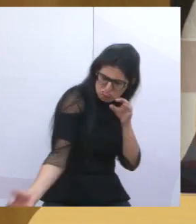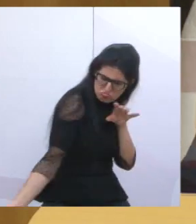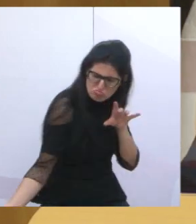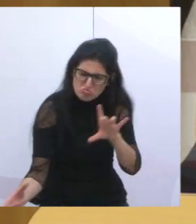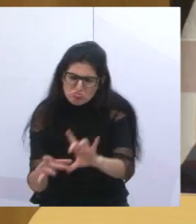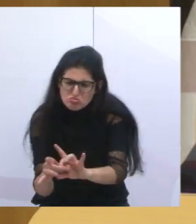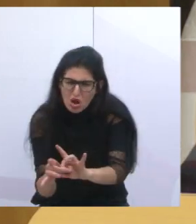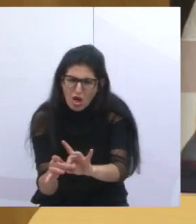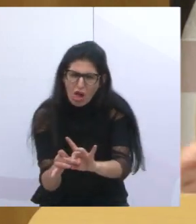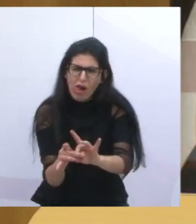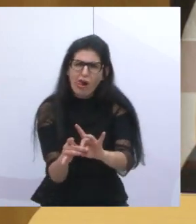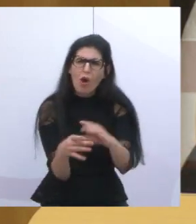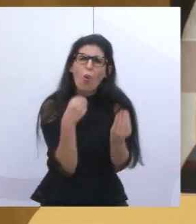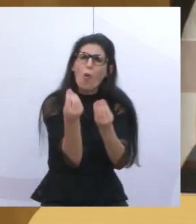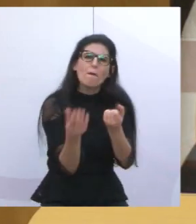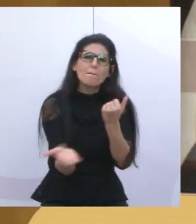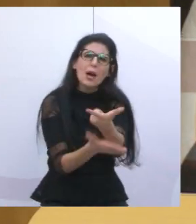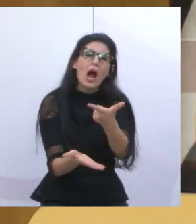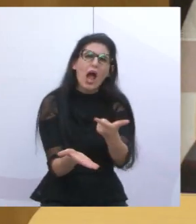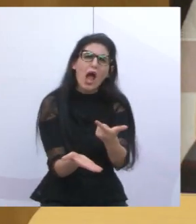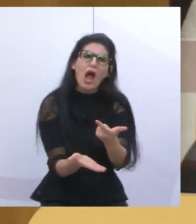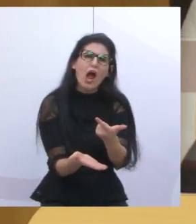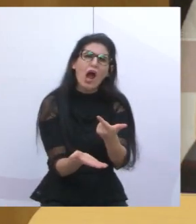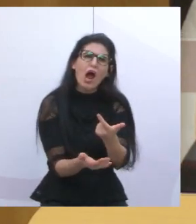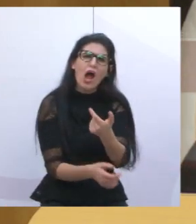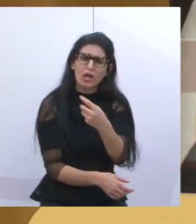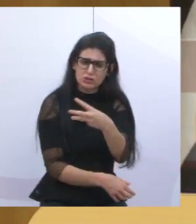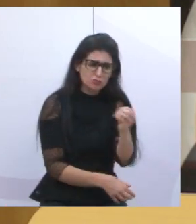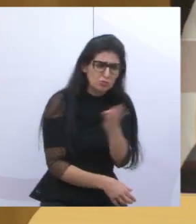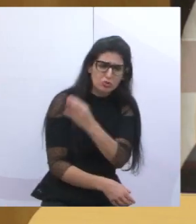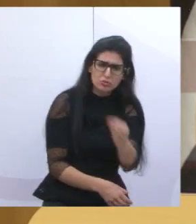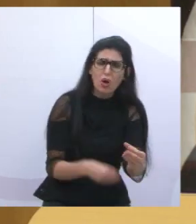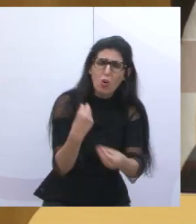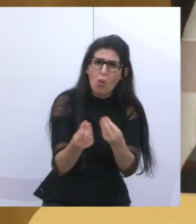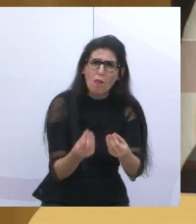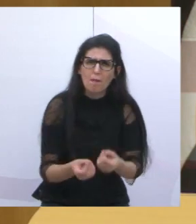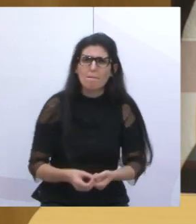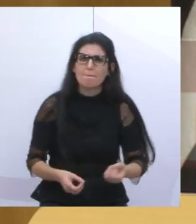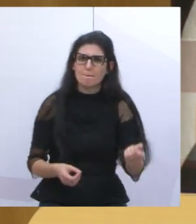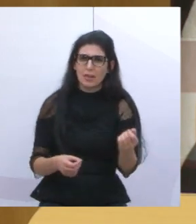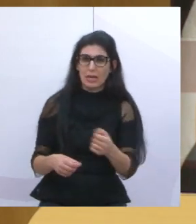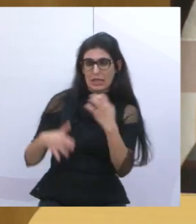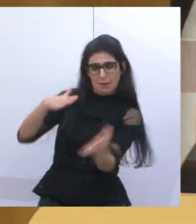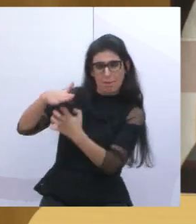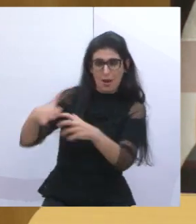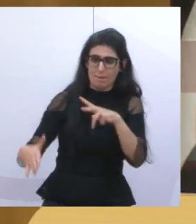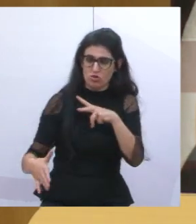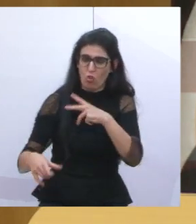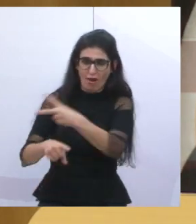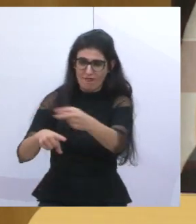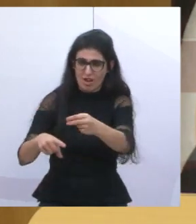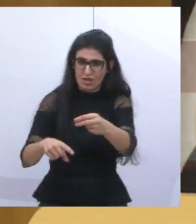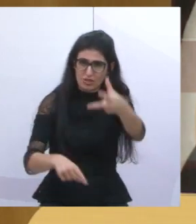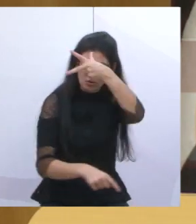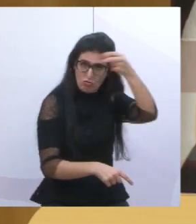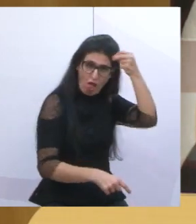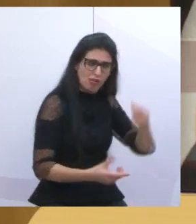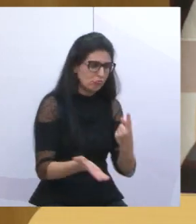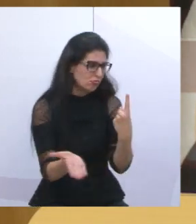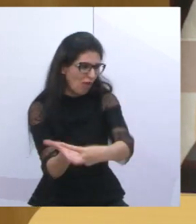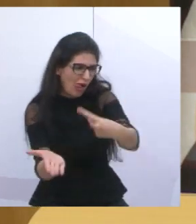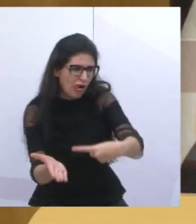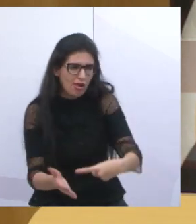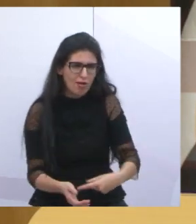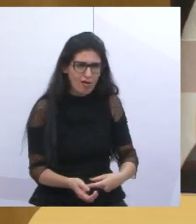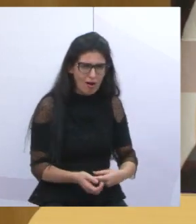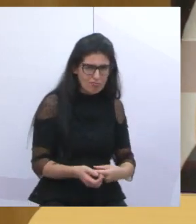outra parcela é paga de que forma? A empresa vencedora da licitação faz os contratos com cada morador e